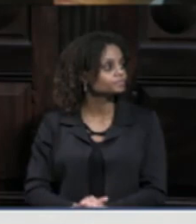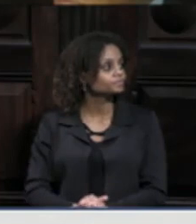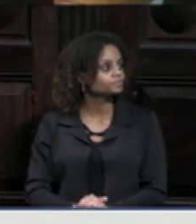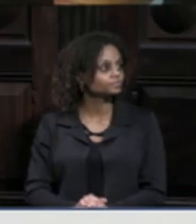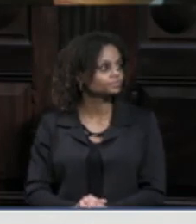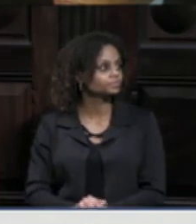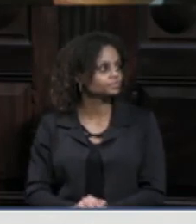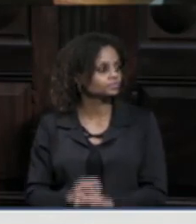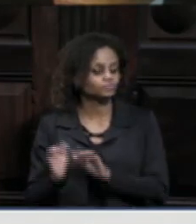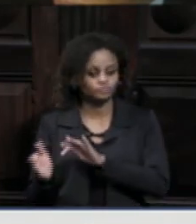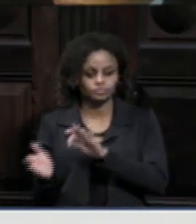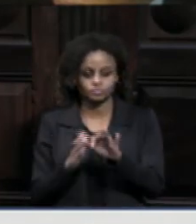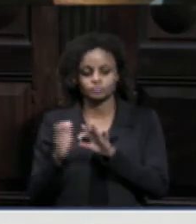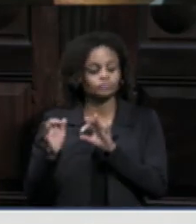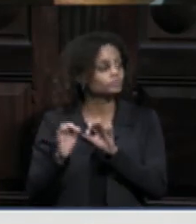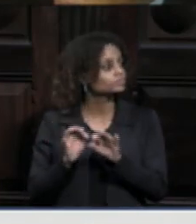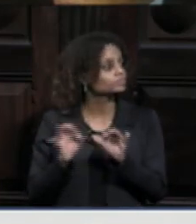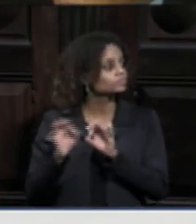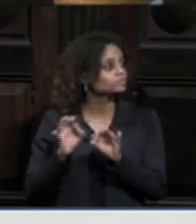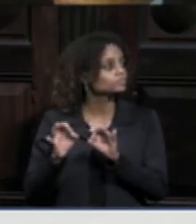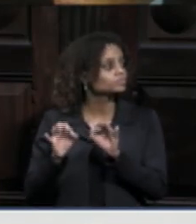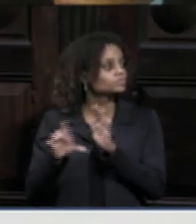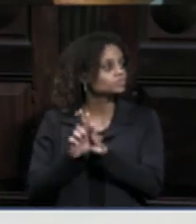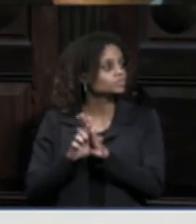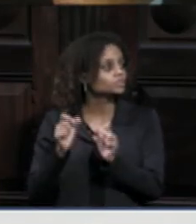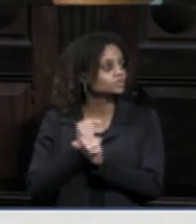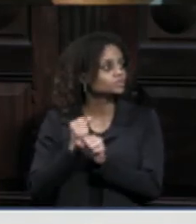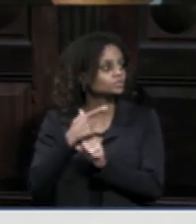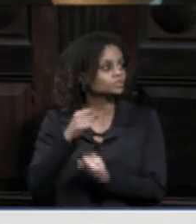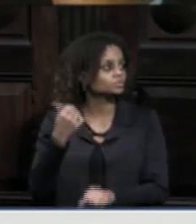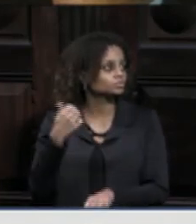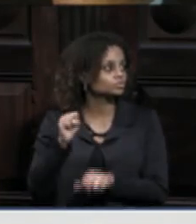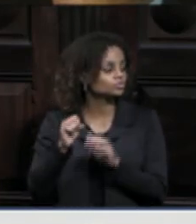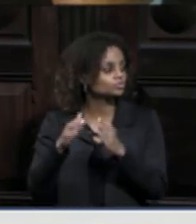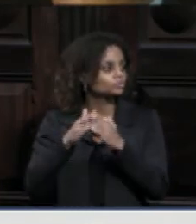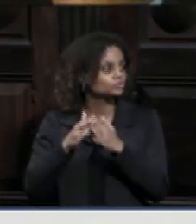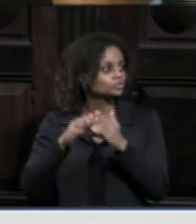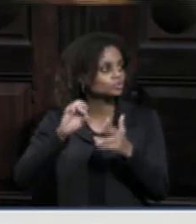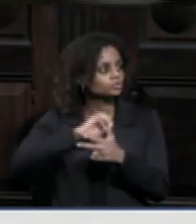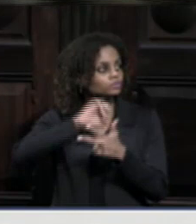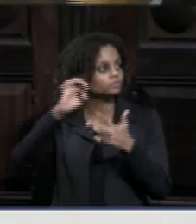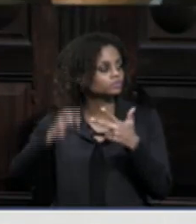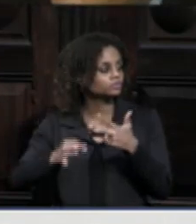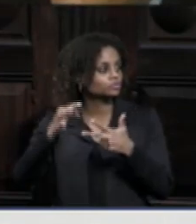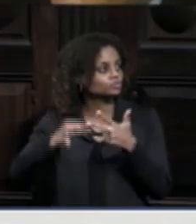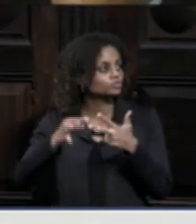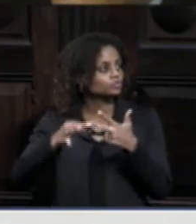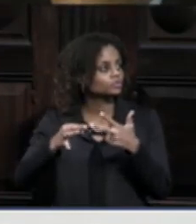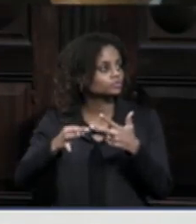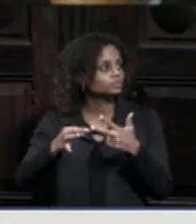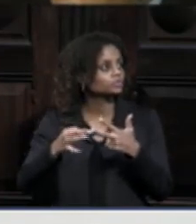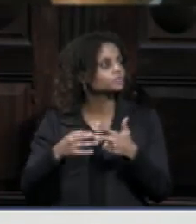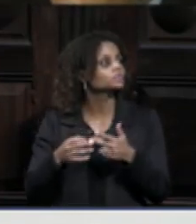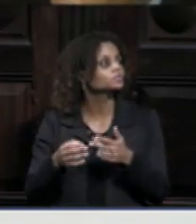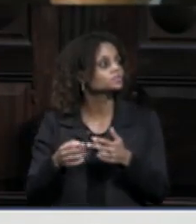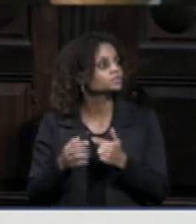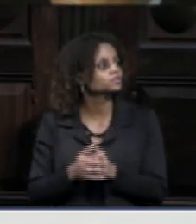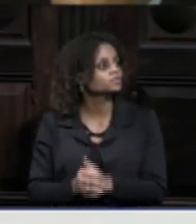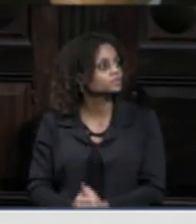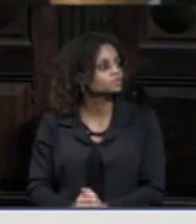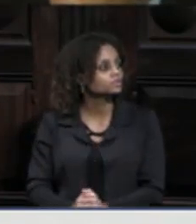Indicação legislativa 278/2018, de autoria do deputado Carlos Mink, que solicita ao Poder Judiciário a criação do Juizado Especial de Crimes,